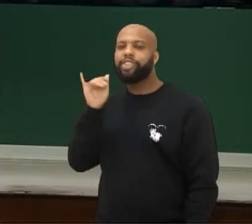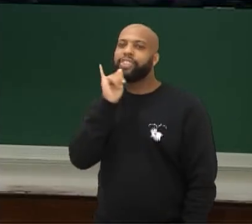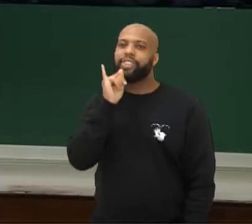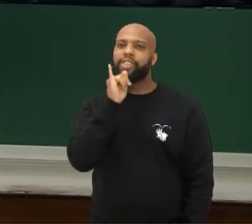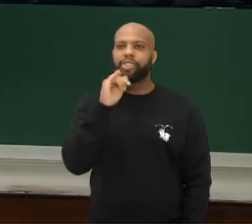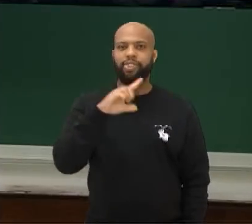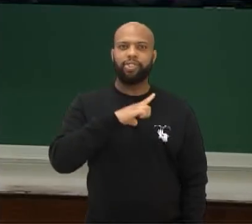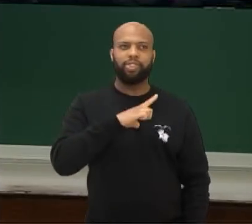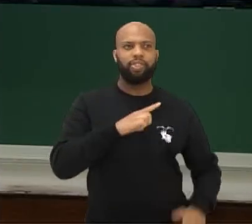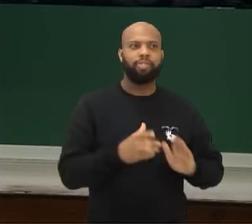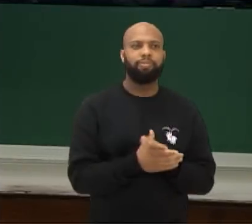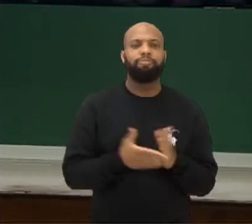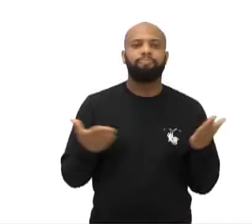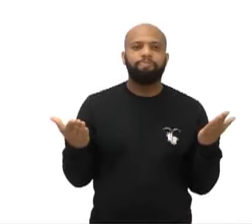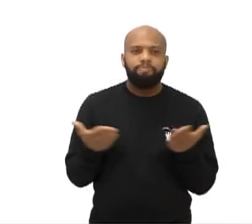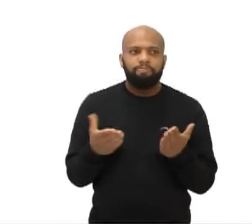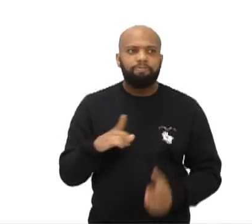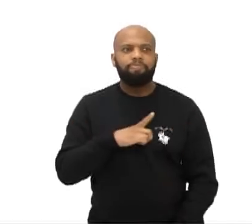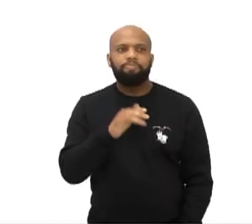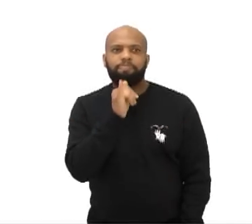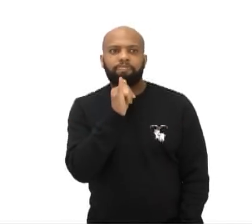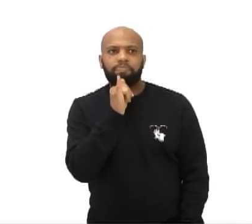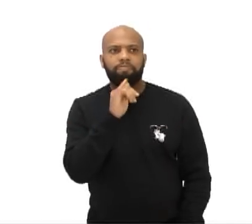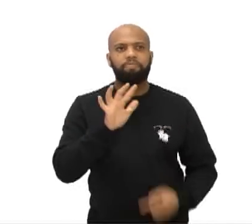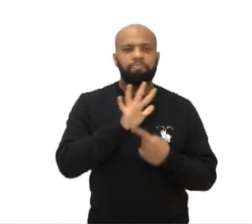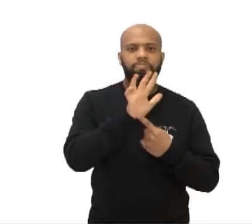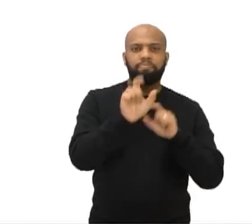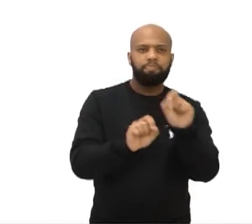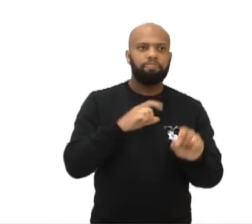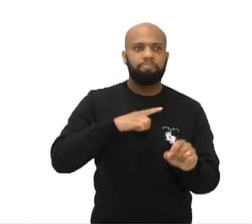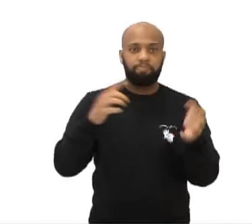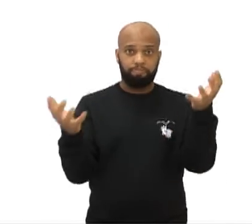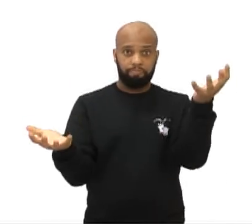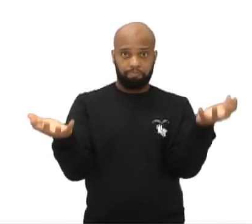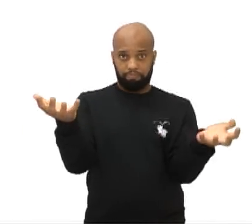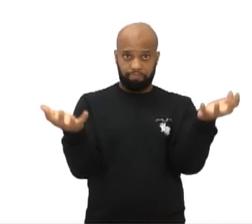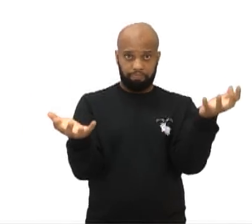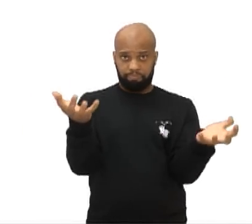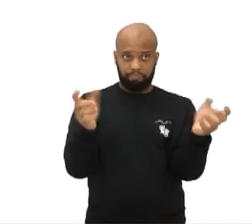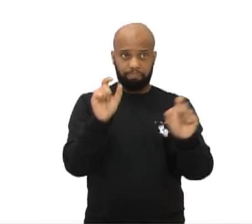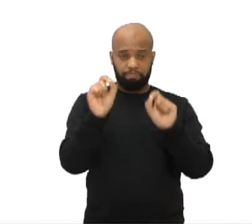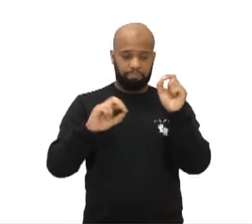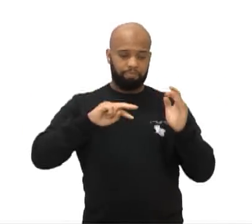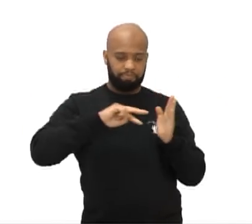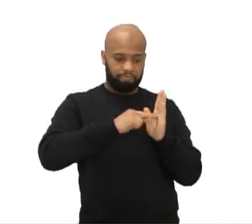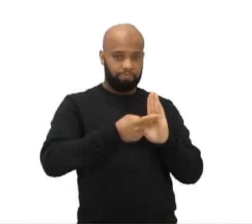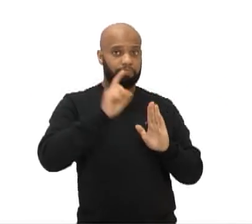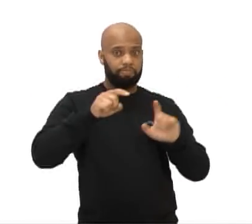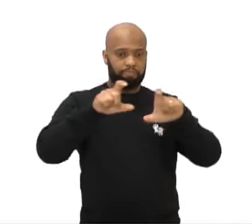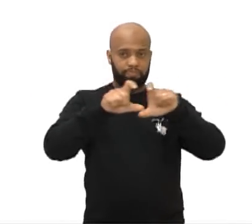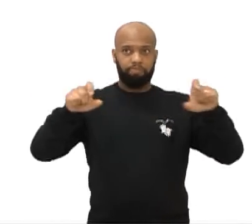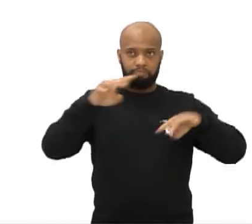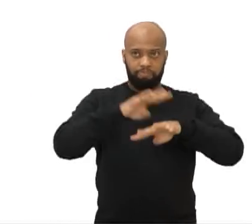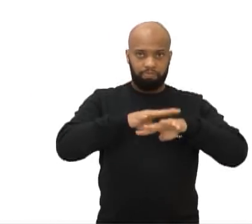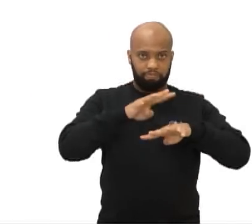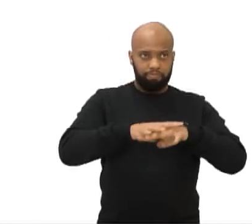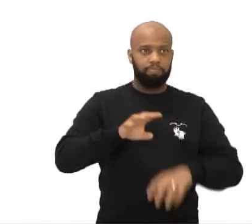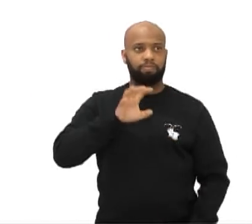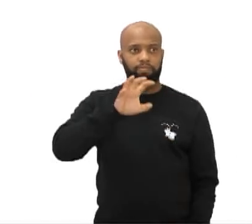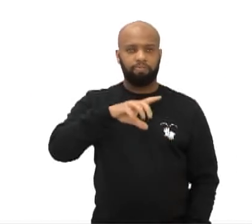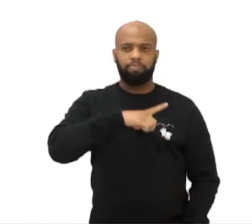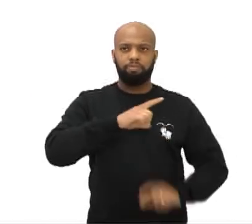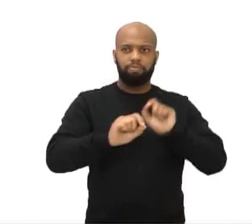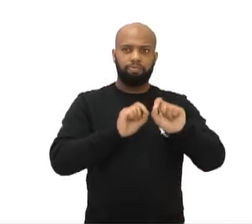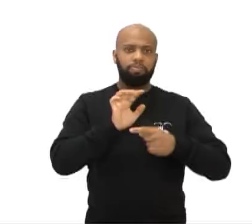exemplo aqui. Nesse exemplo, eu tenho um esqueminha de uma balança que simboliza uma equação e esse